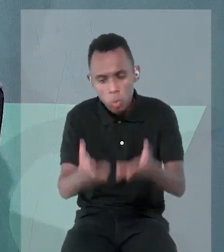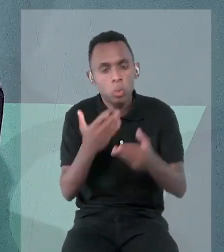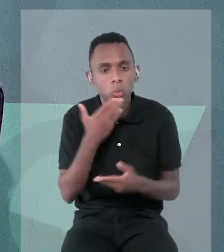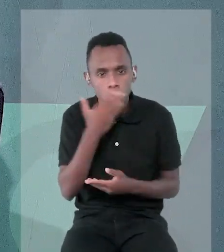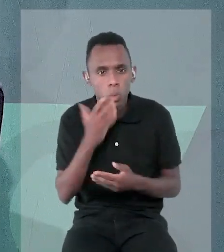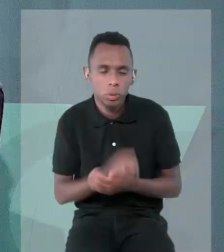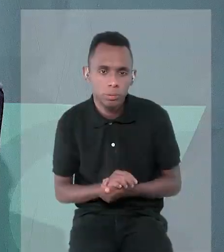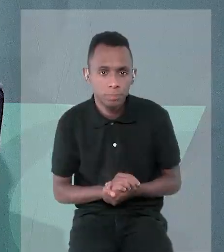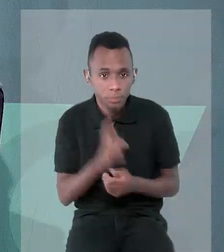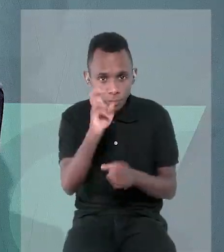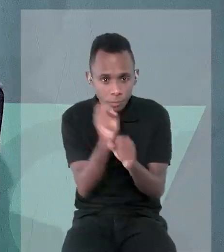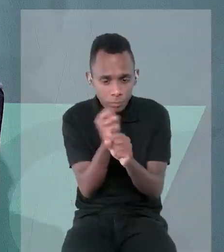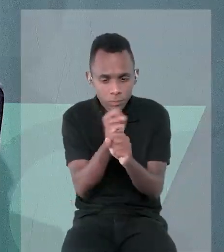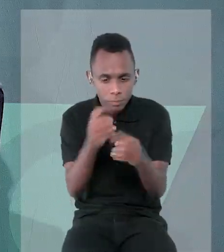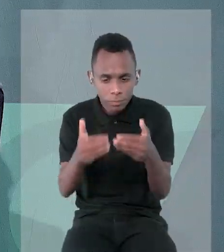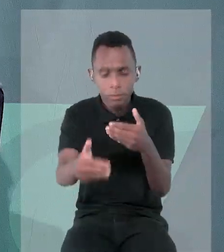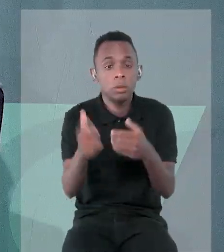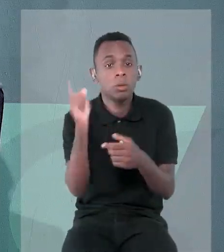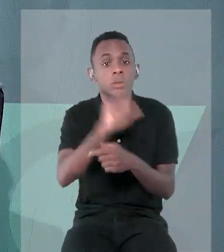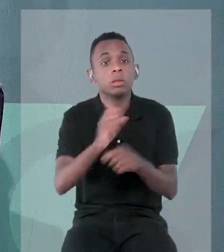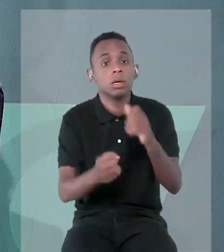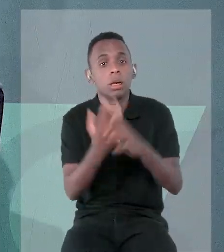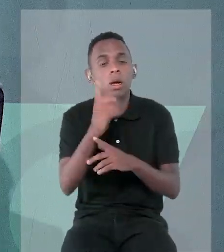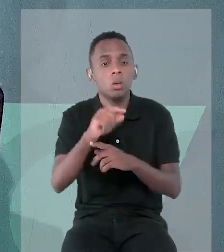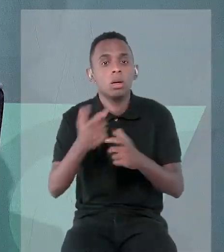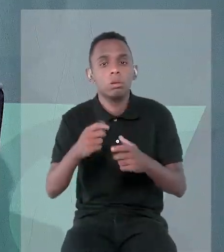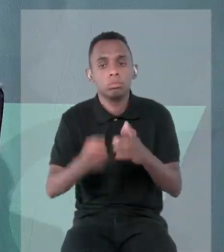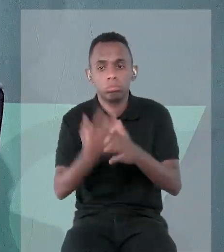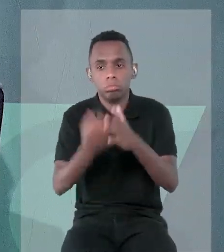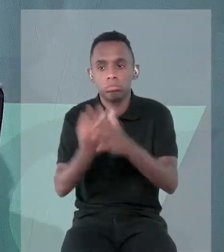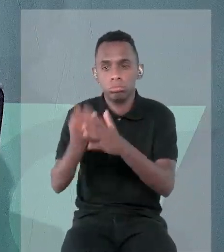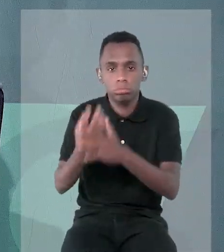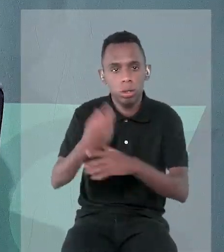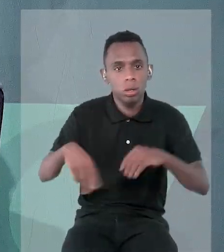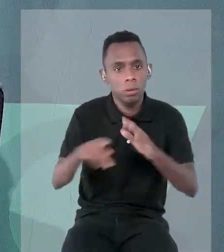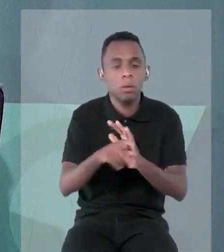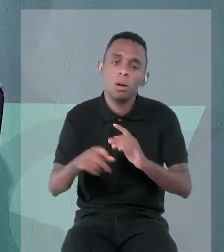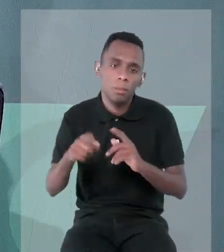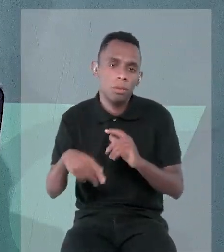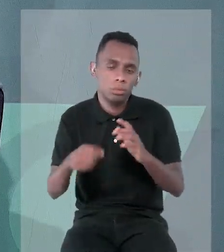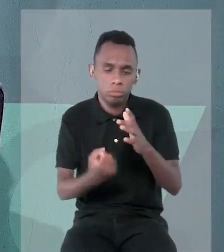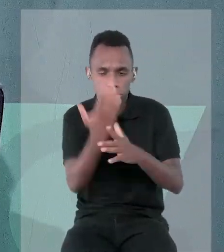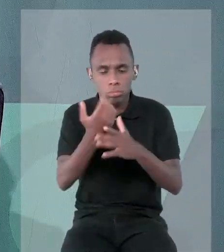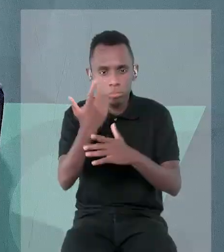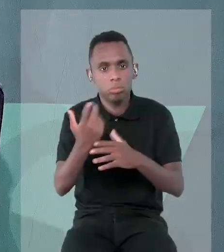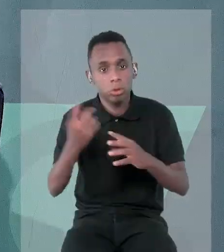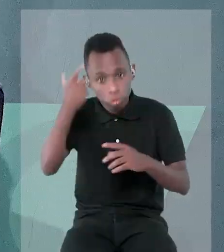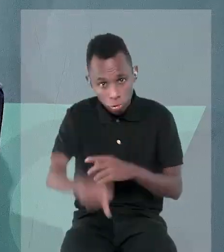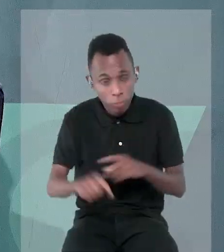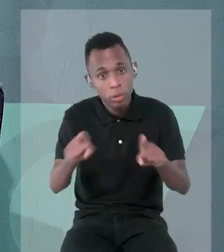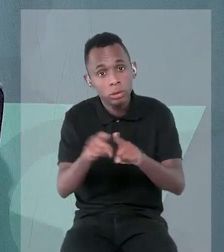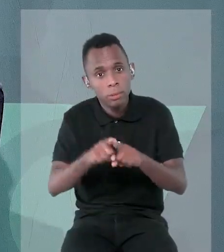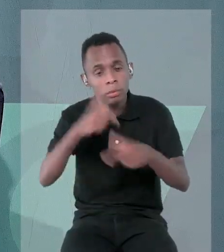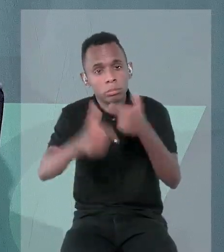que, nesses primeiros 5 anos, nós vamos conseguir criar uma cadeia produtiva de produtos oriundos do reflorestamento, que nós